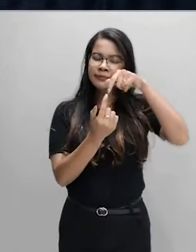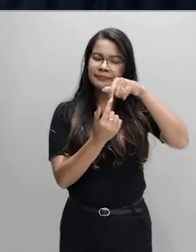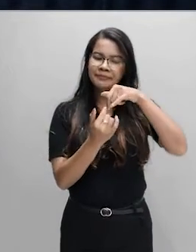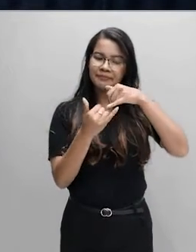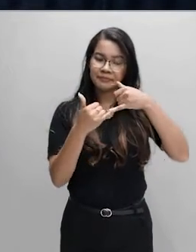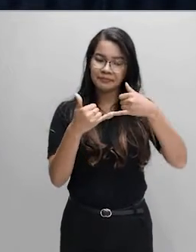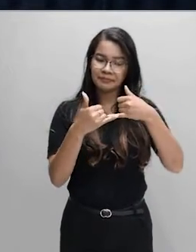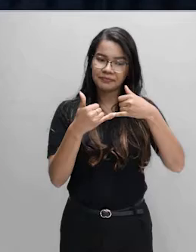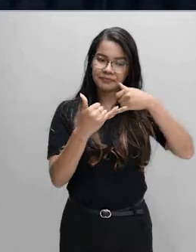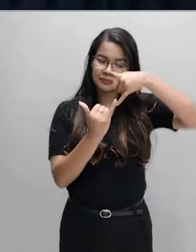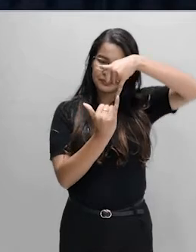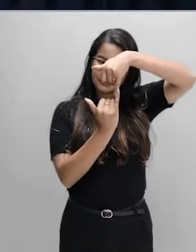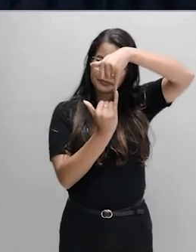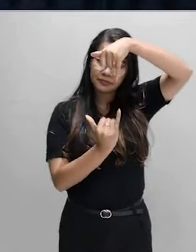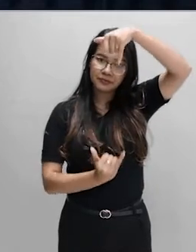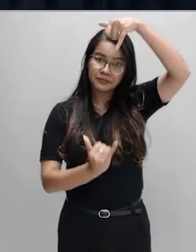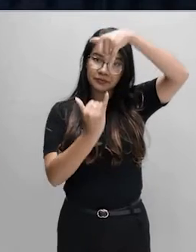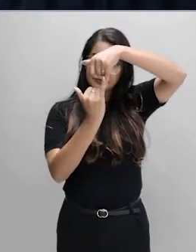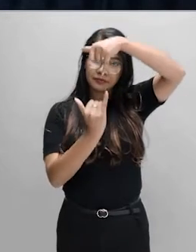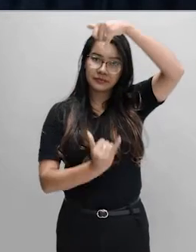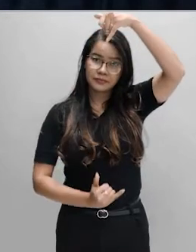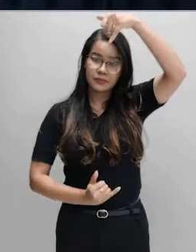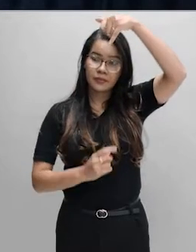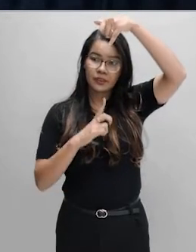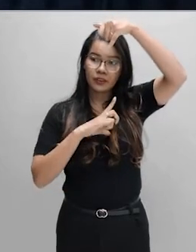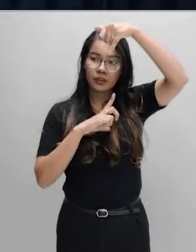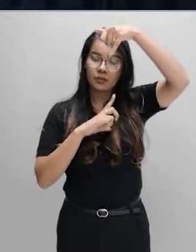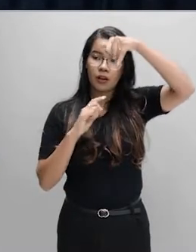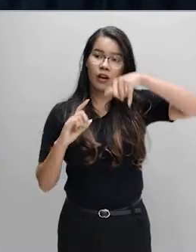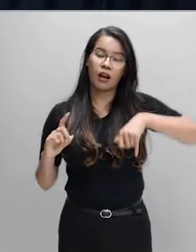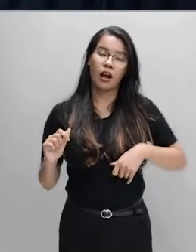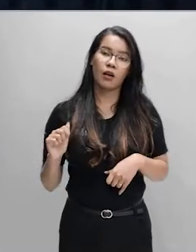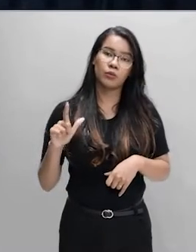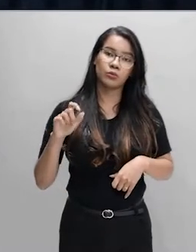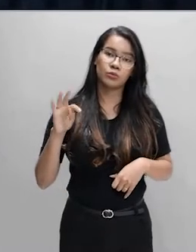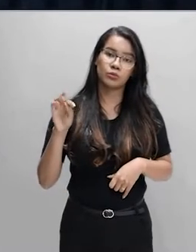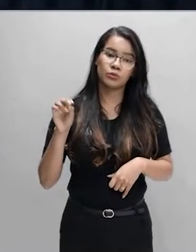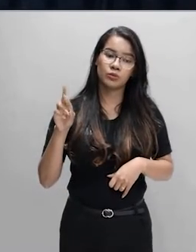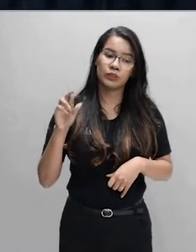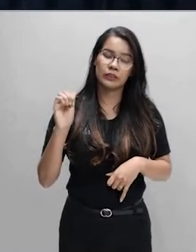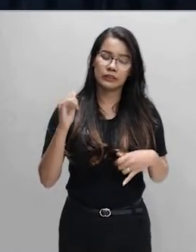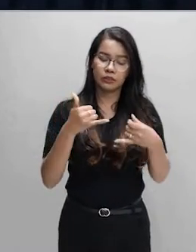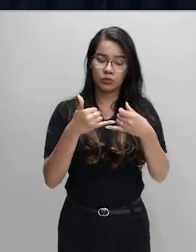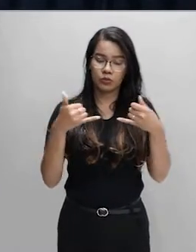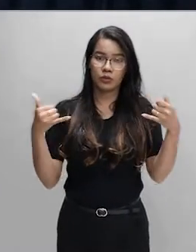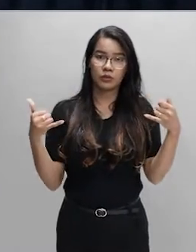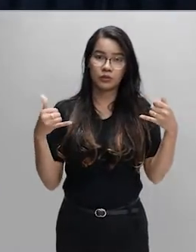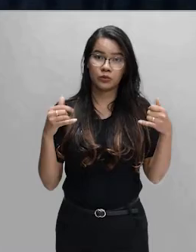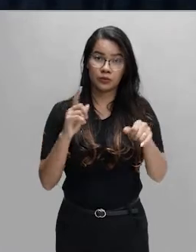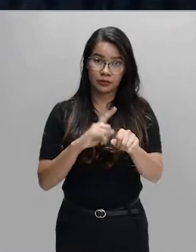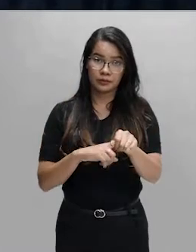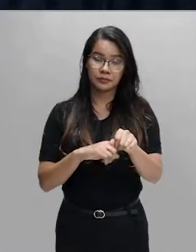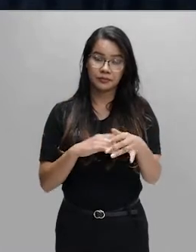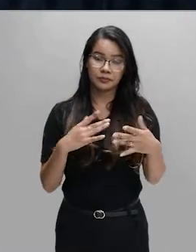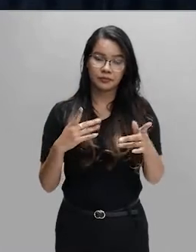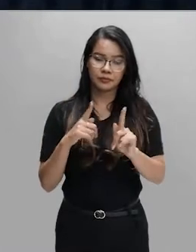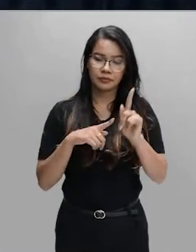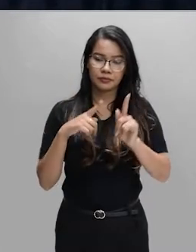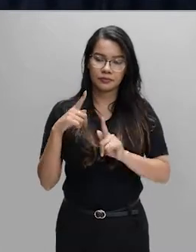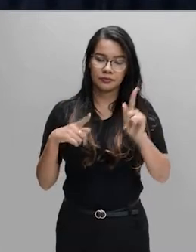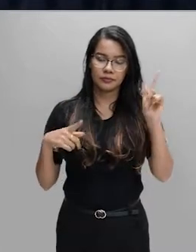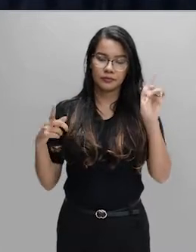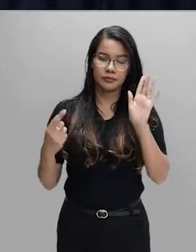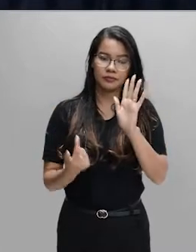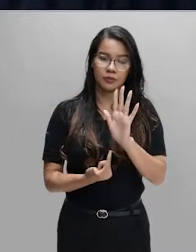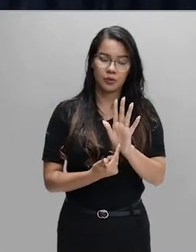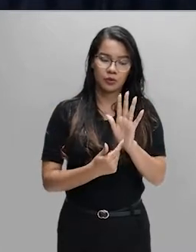as alturas que a bolinha vai atingindo. E aqui o tempo, né? Tá? Então, o gráfico ele mostra, na verdade,